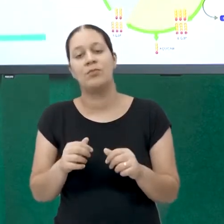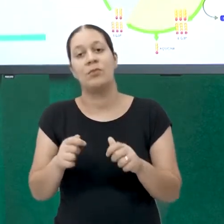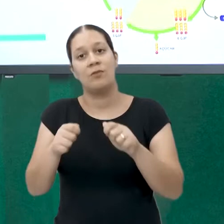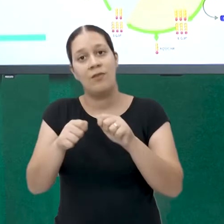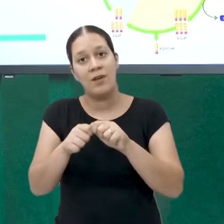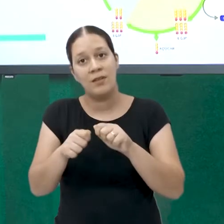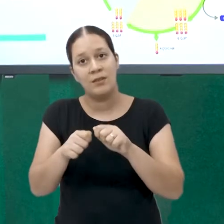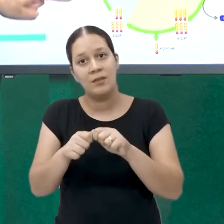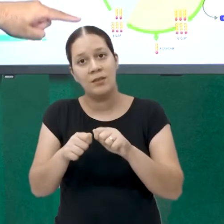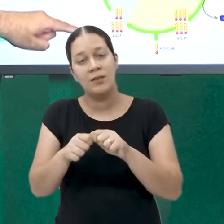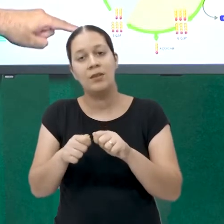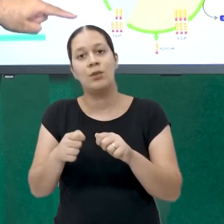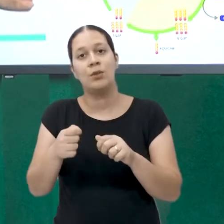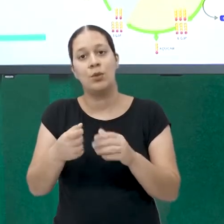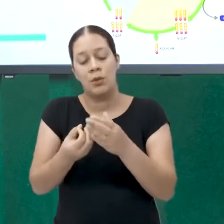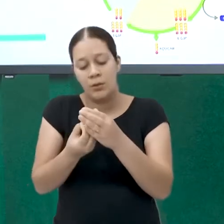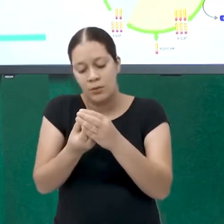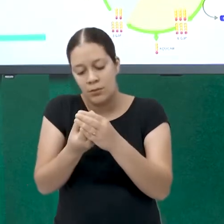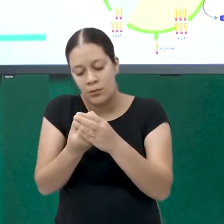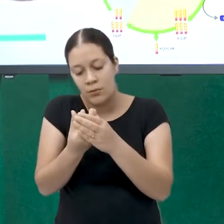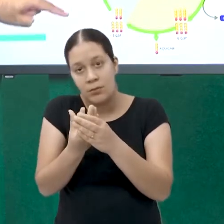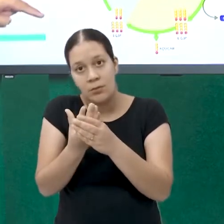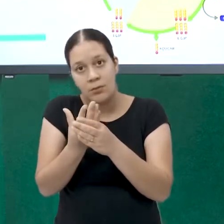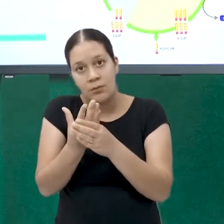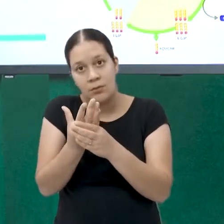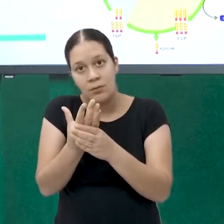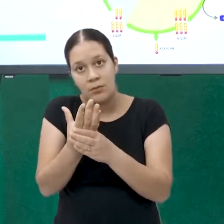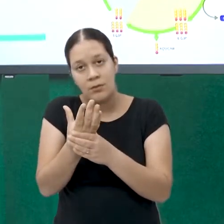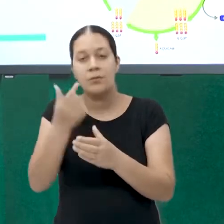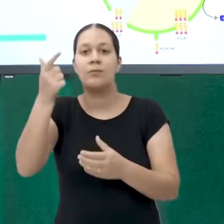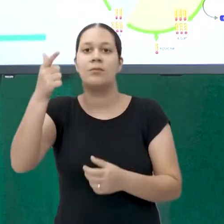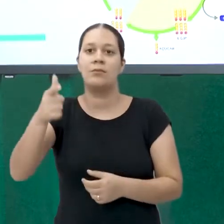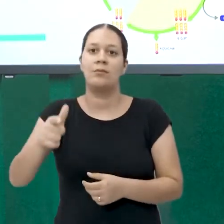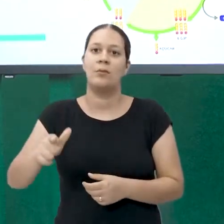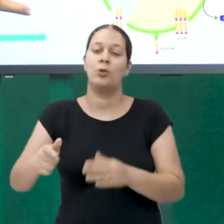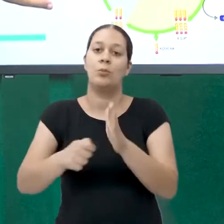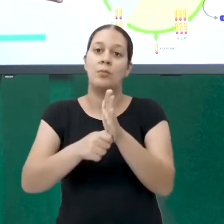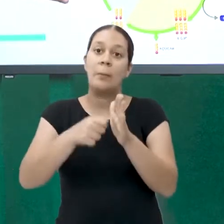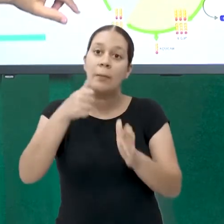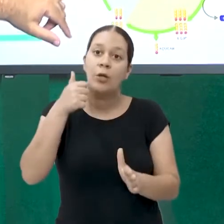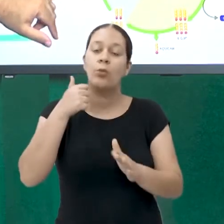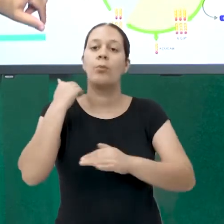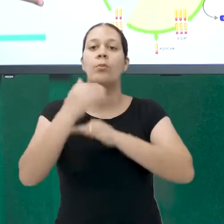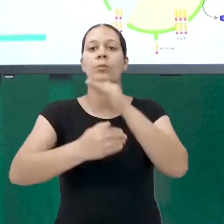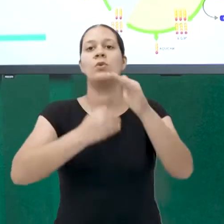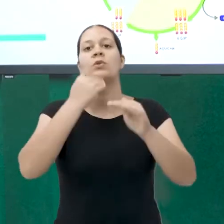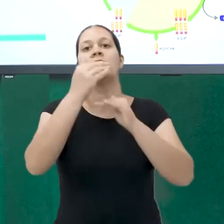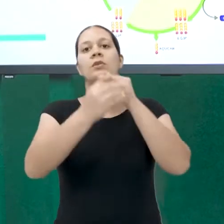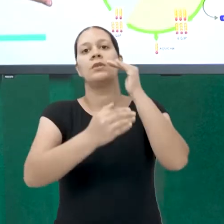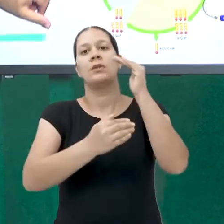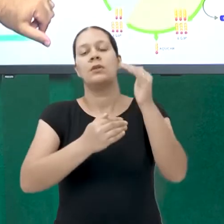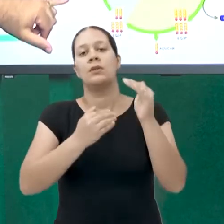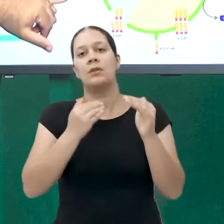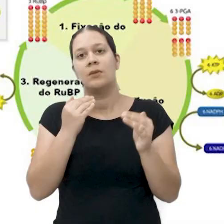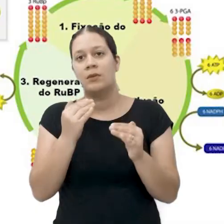com a regeneração, tá? Do primeiro processo